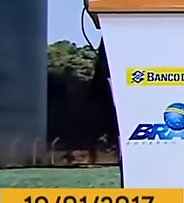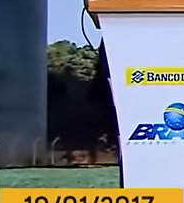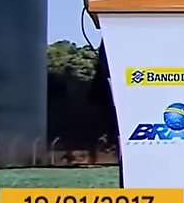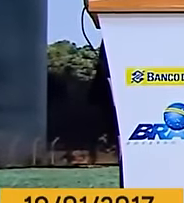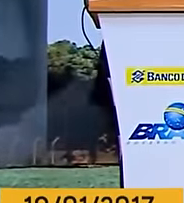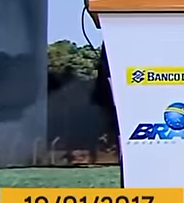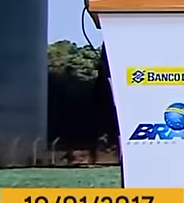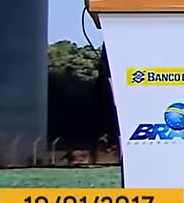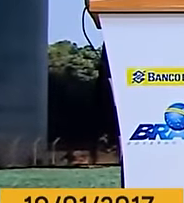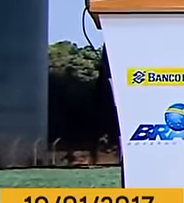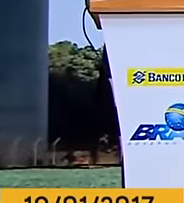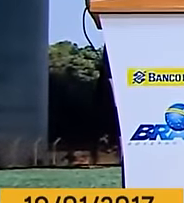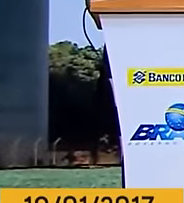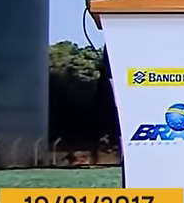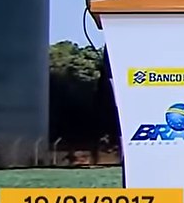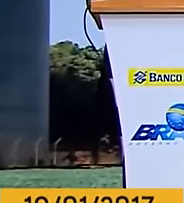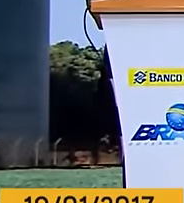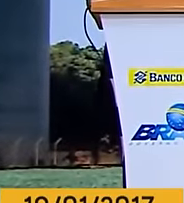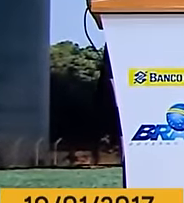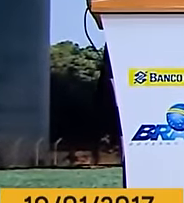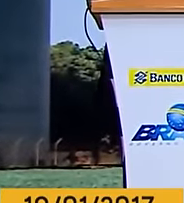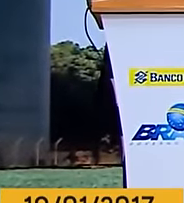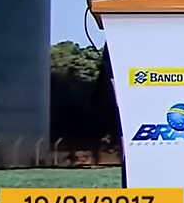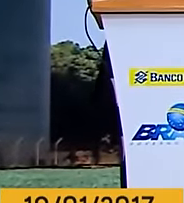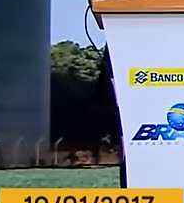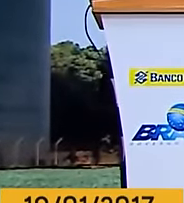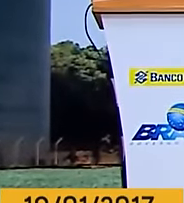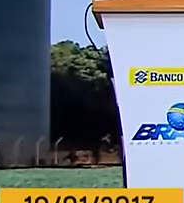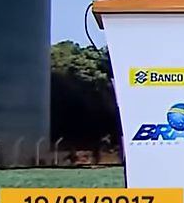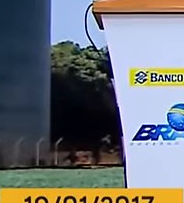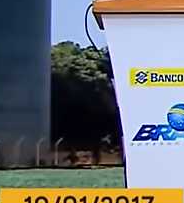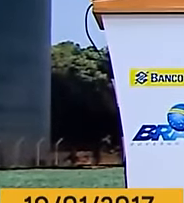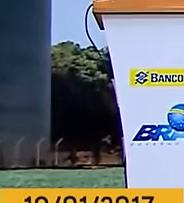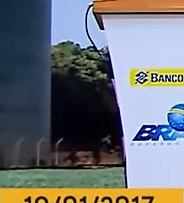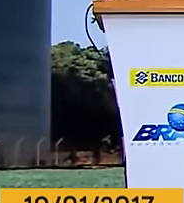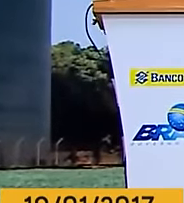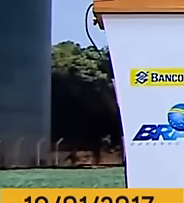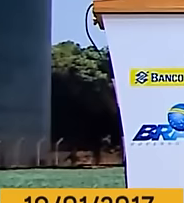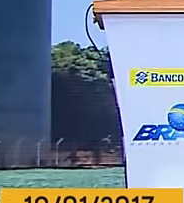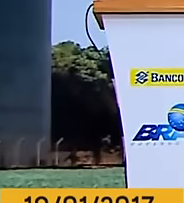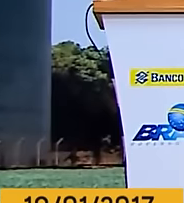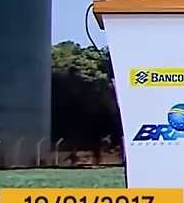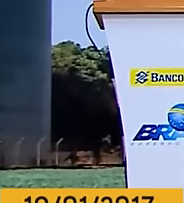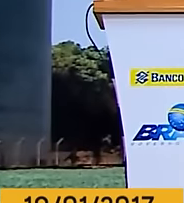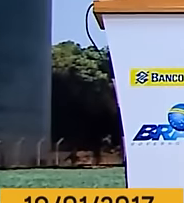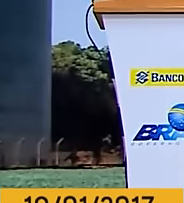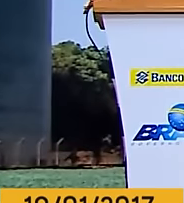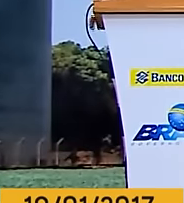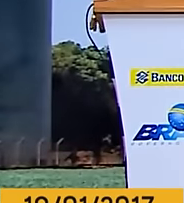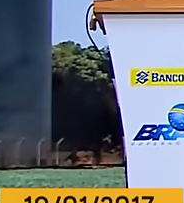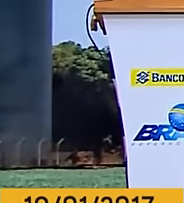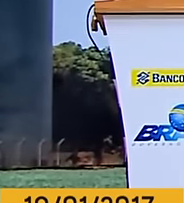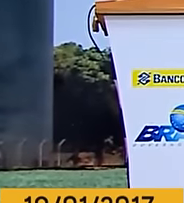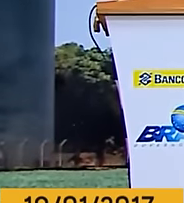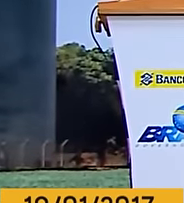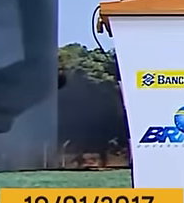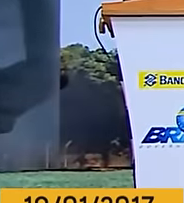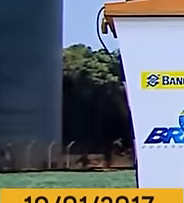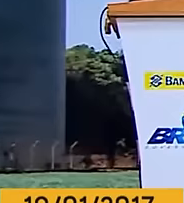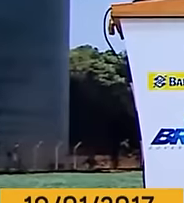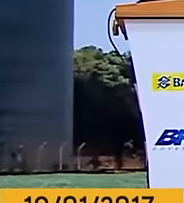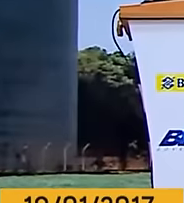é? Deveria nominá-las a todos, como nominadas foram ao longo das falas. Mas há também, eu revejo